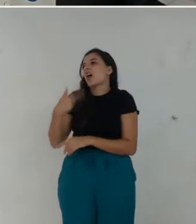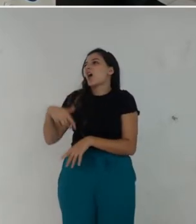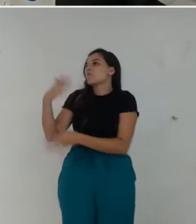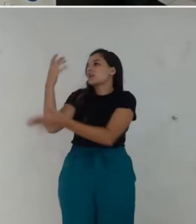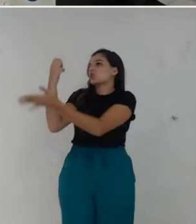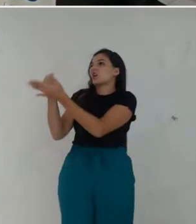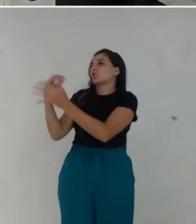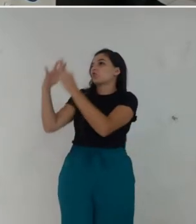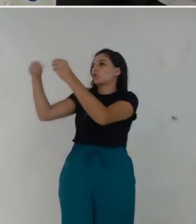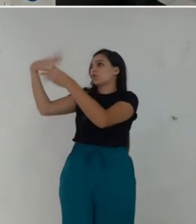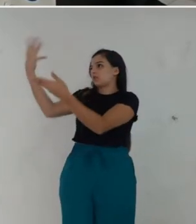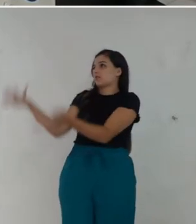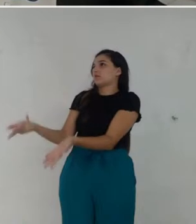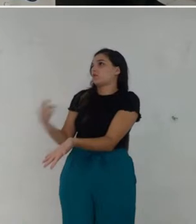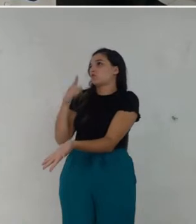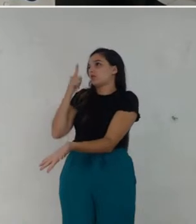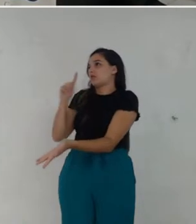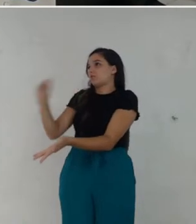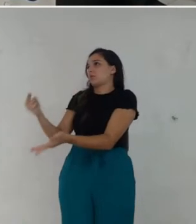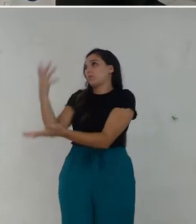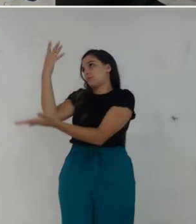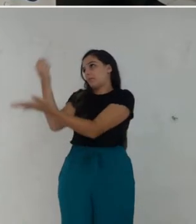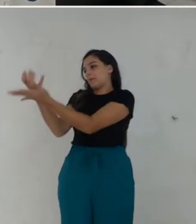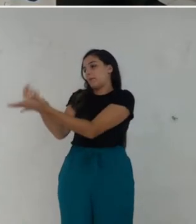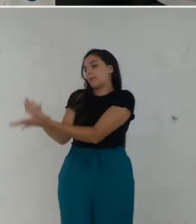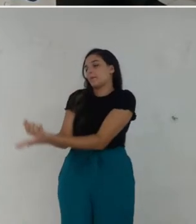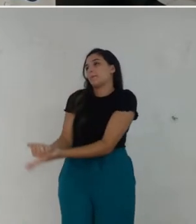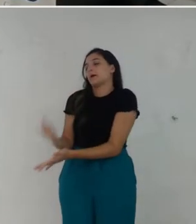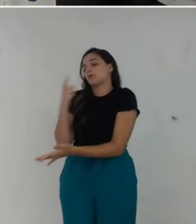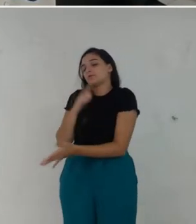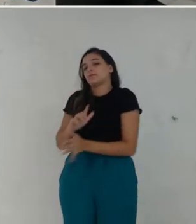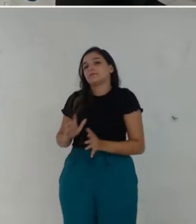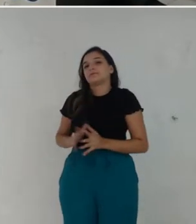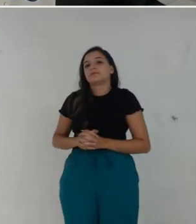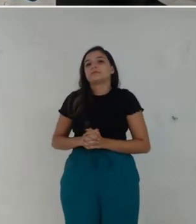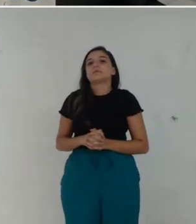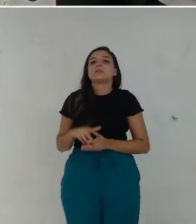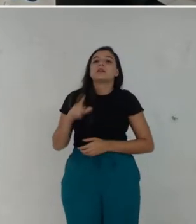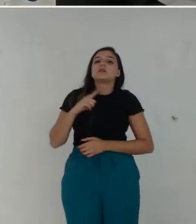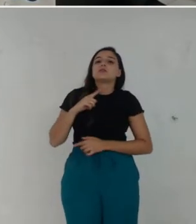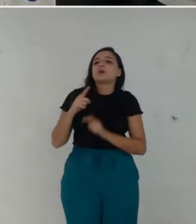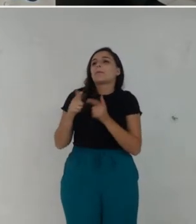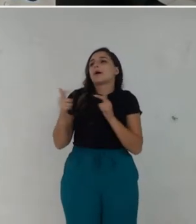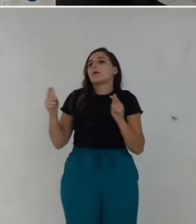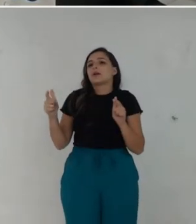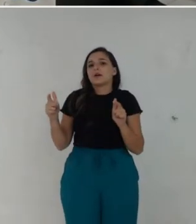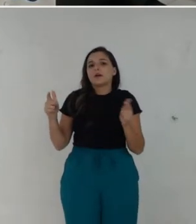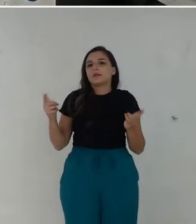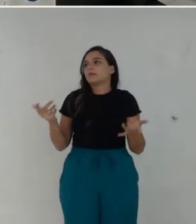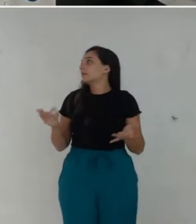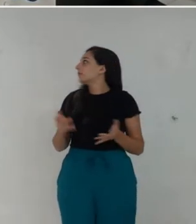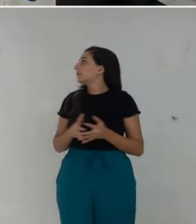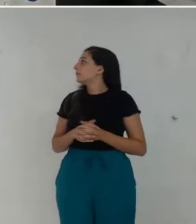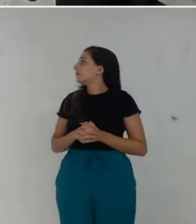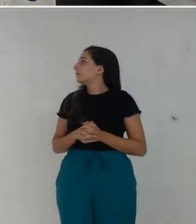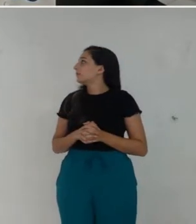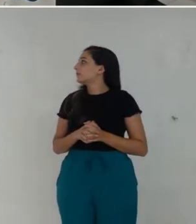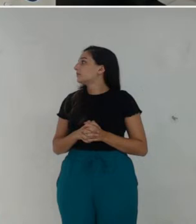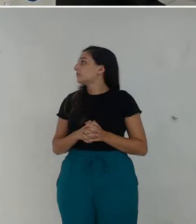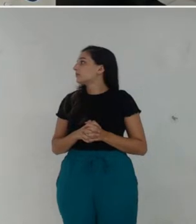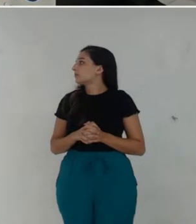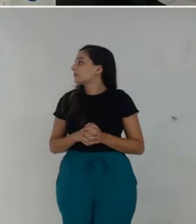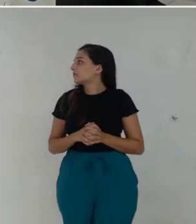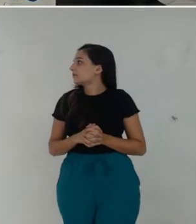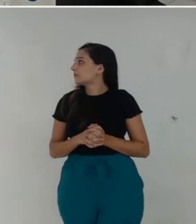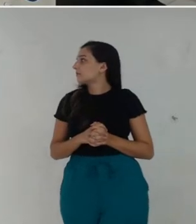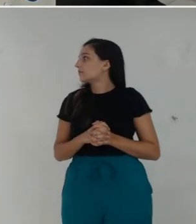né? Até porque as recentes eram a maioria, então estaria deixando